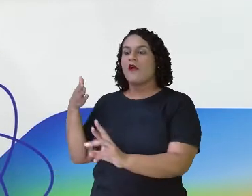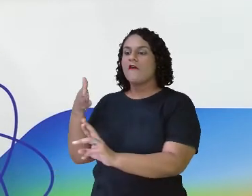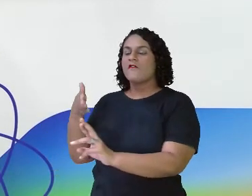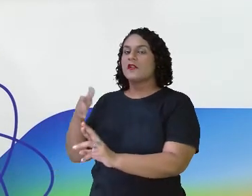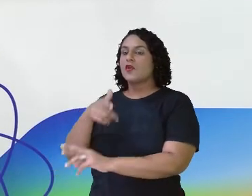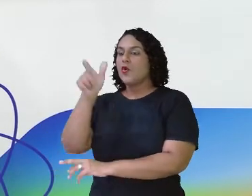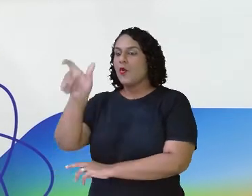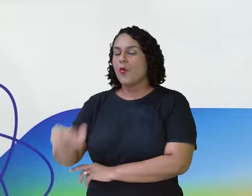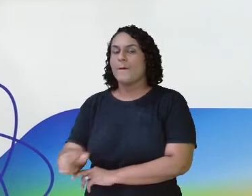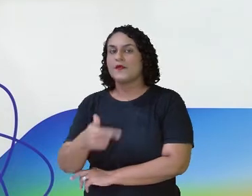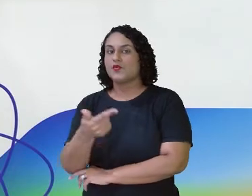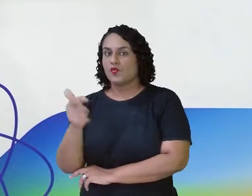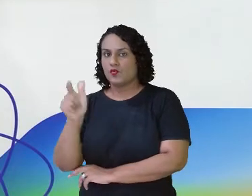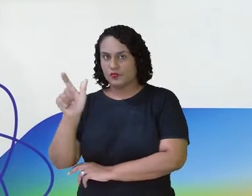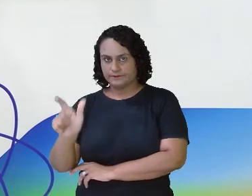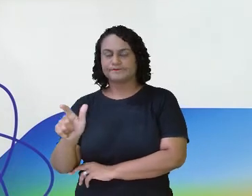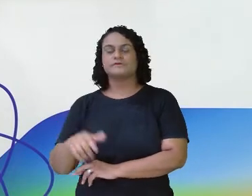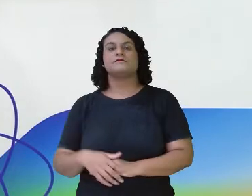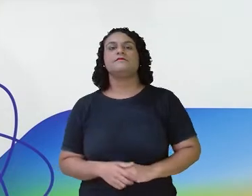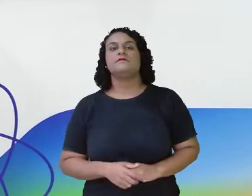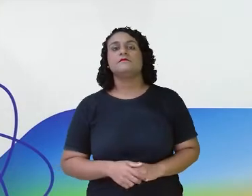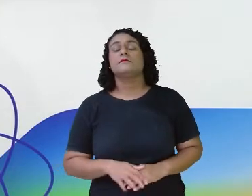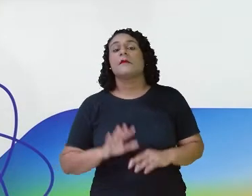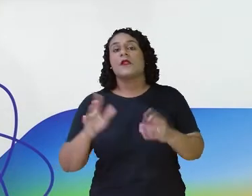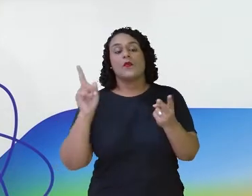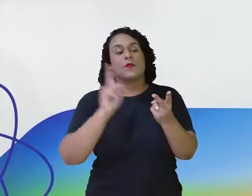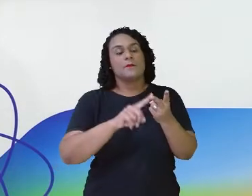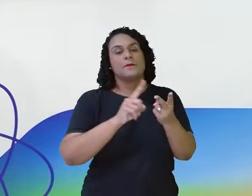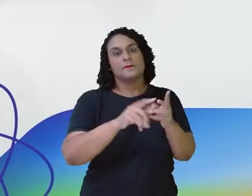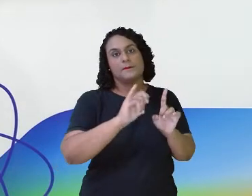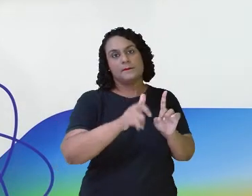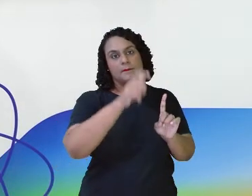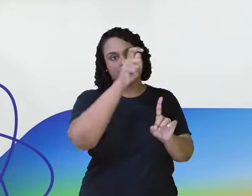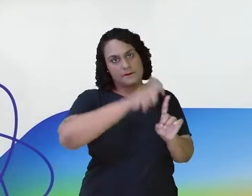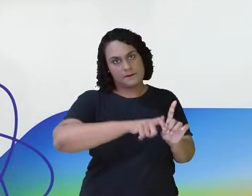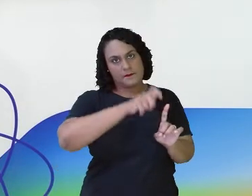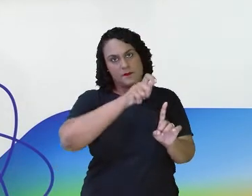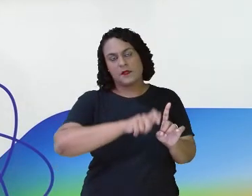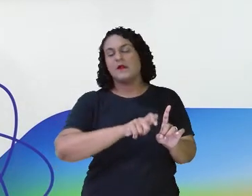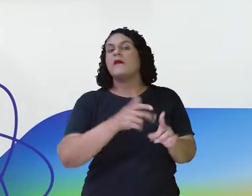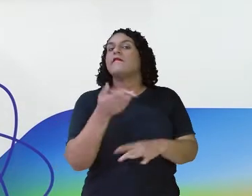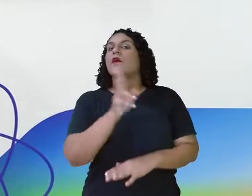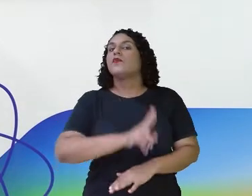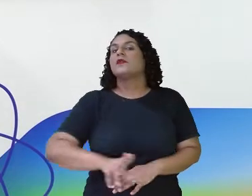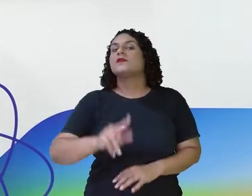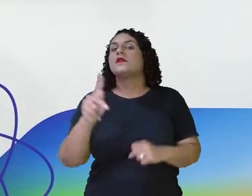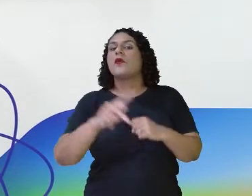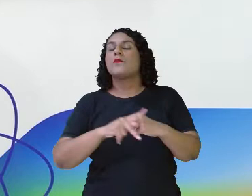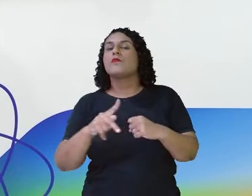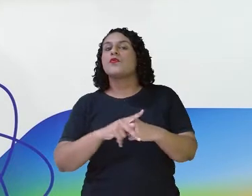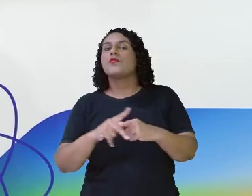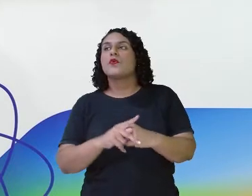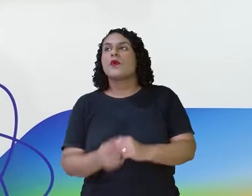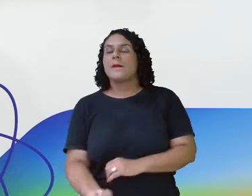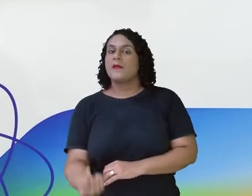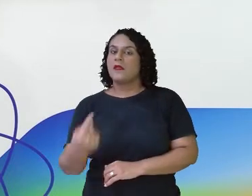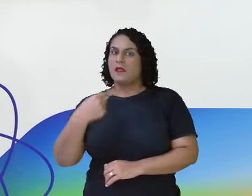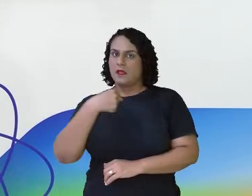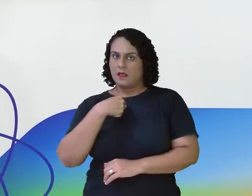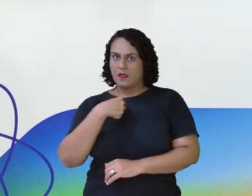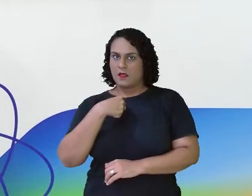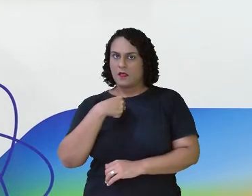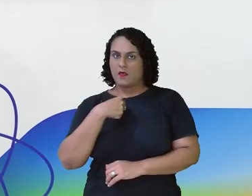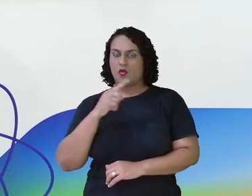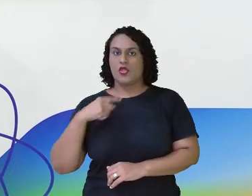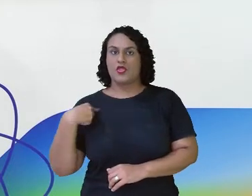personagem, como ele está inserido na história, ele vai usar o pronome na primeira pessoa, ou do singular ou do plural.